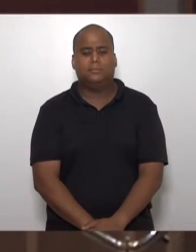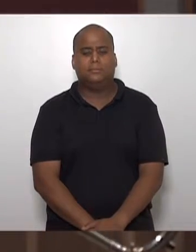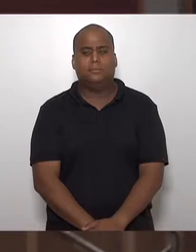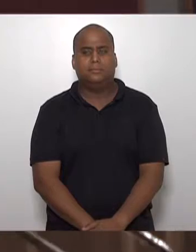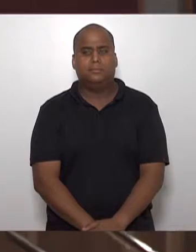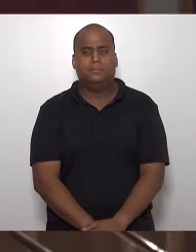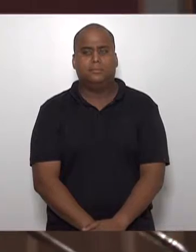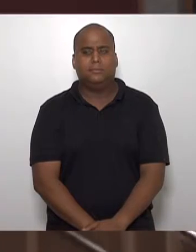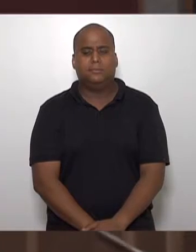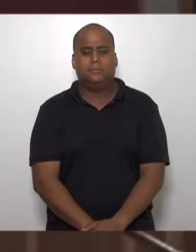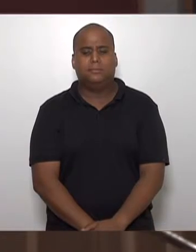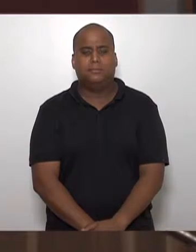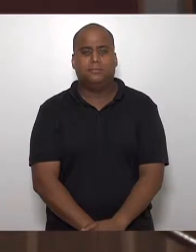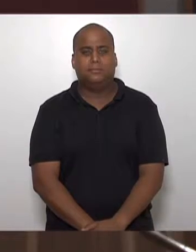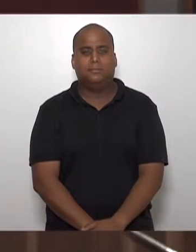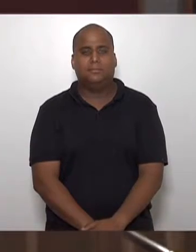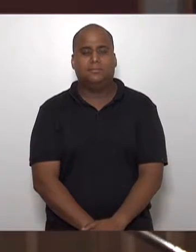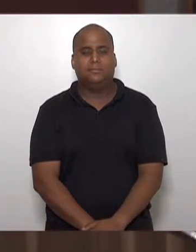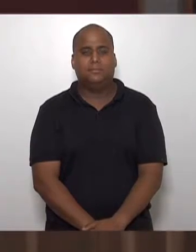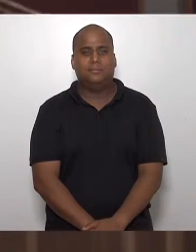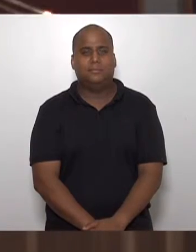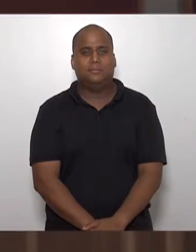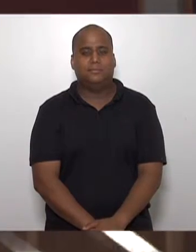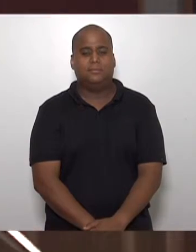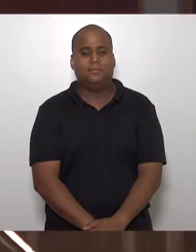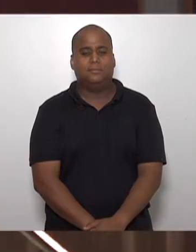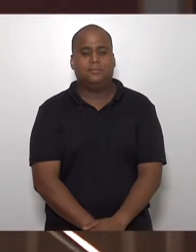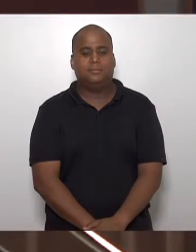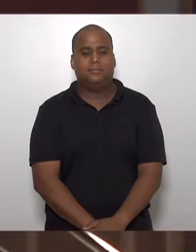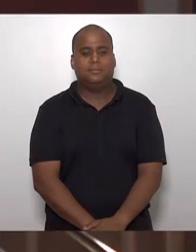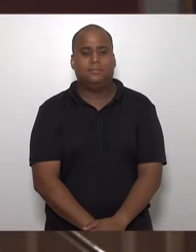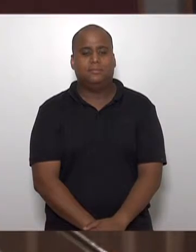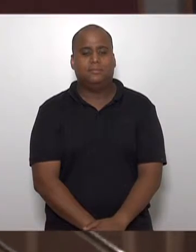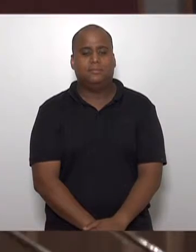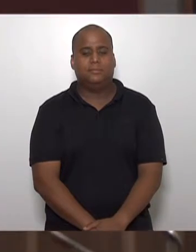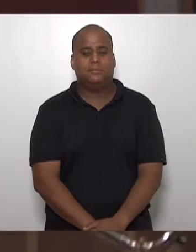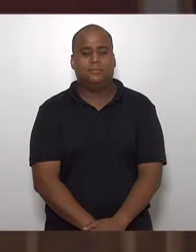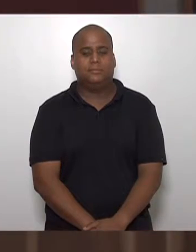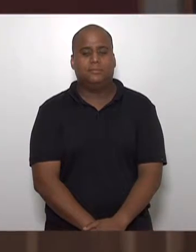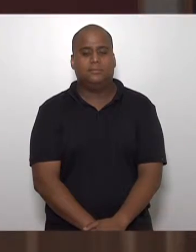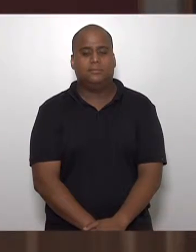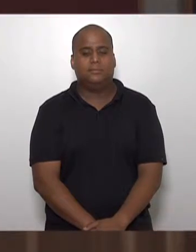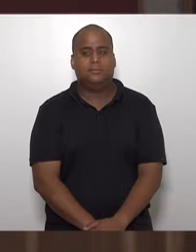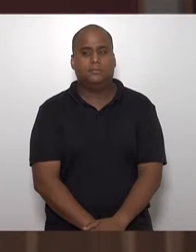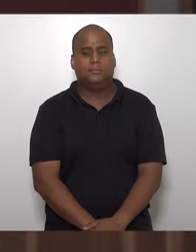a água o golo